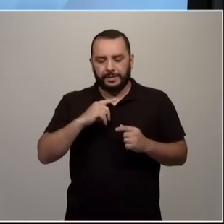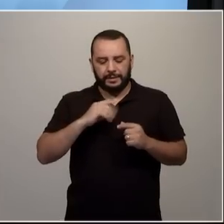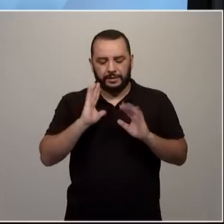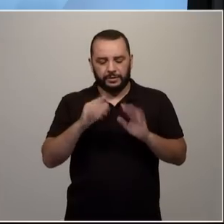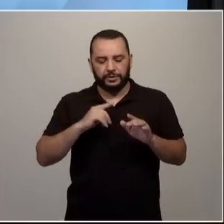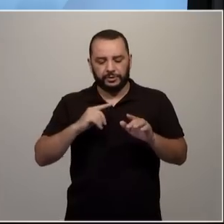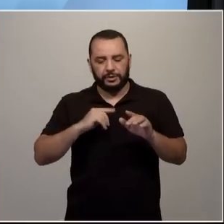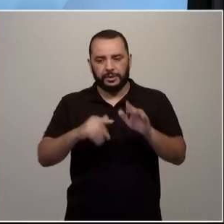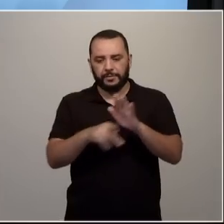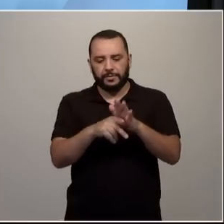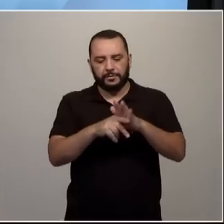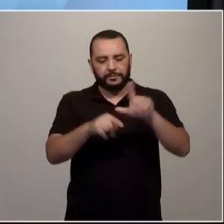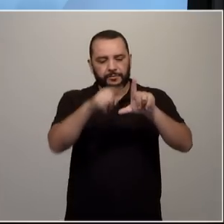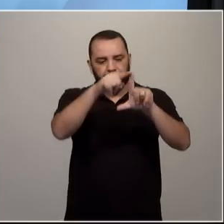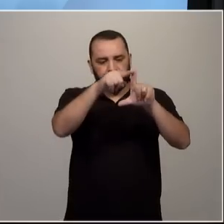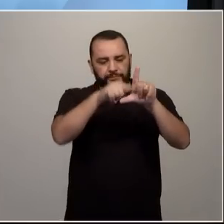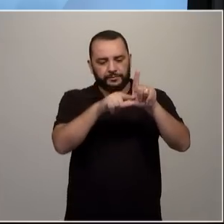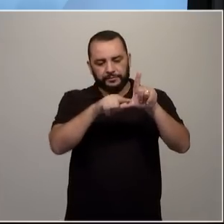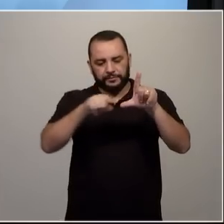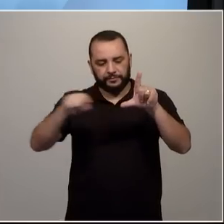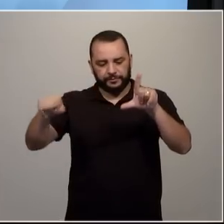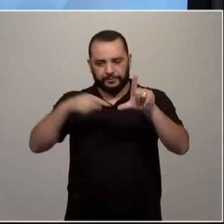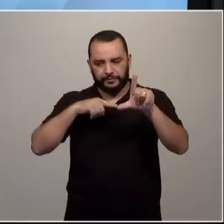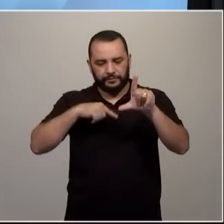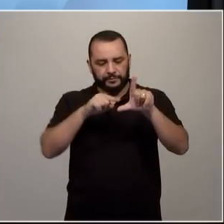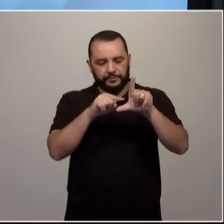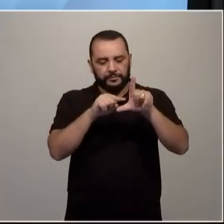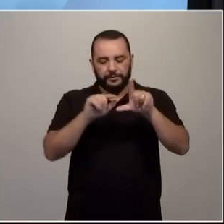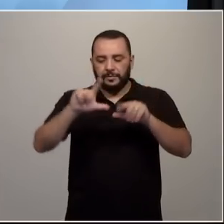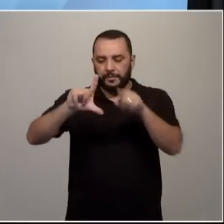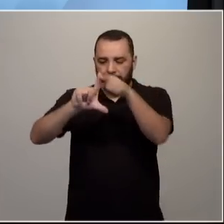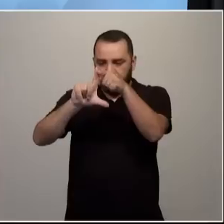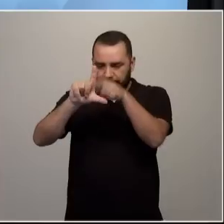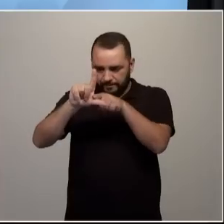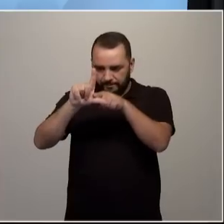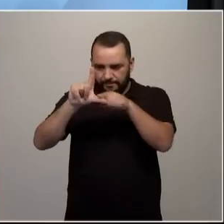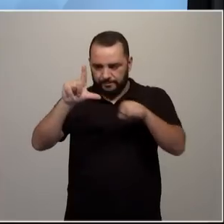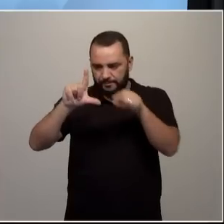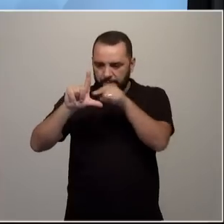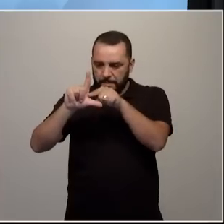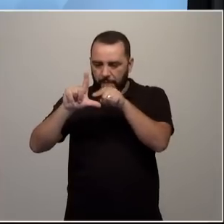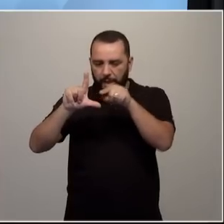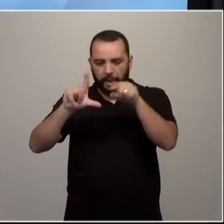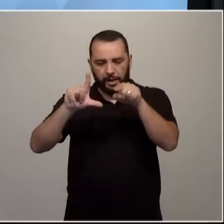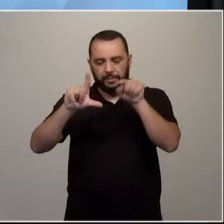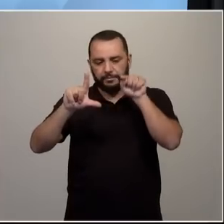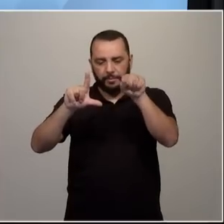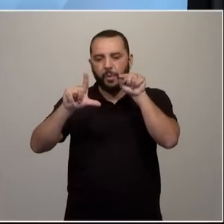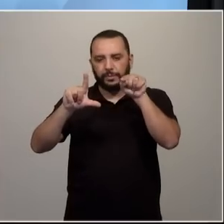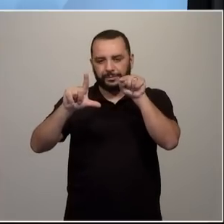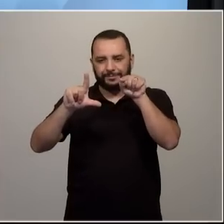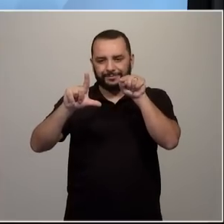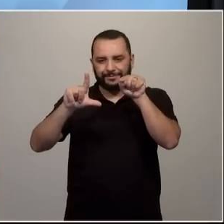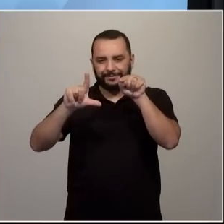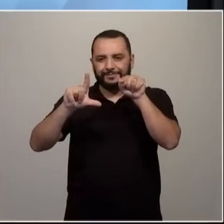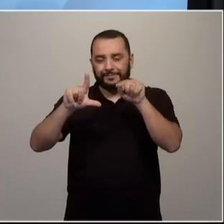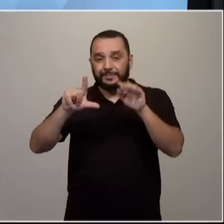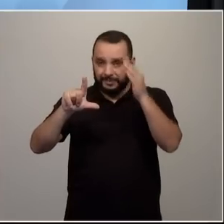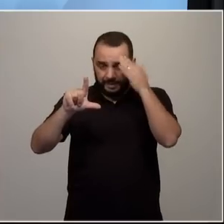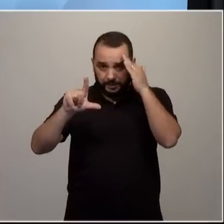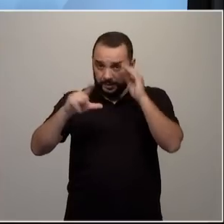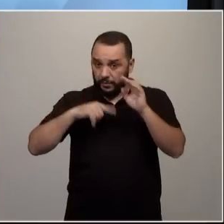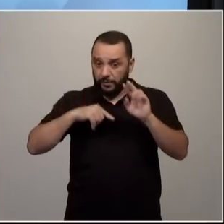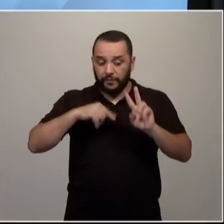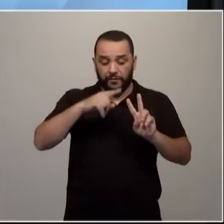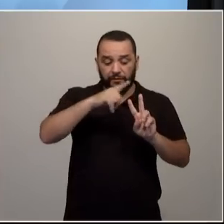1. Então, quando eu falo vetor 2, 1 e falo ponto 2, 1, eu estou pensando em coisas diferentes. Tá? É importante